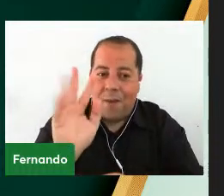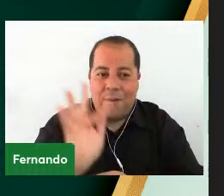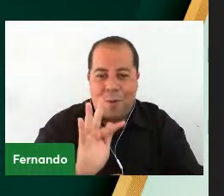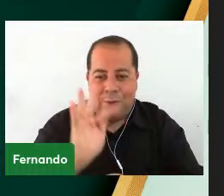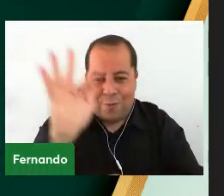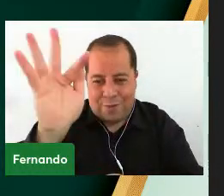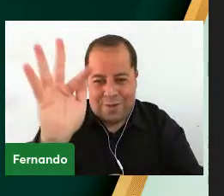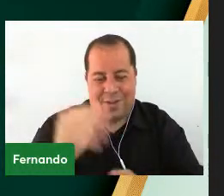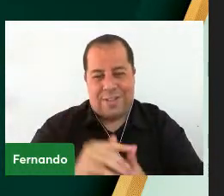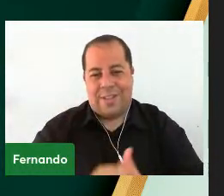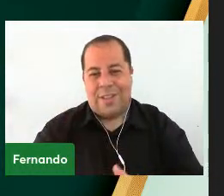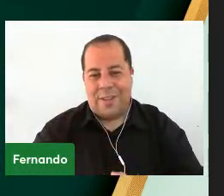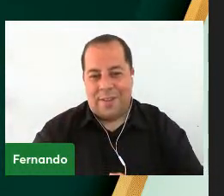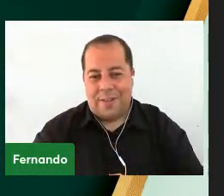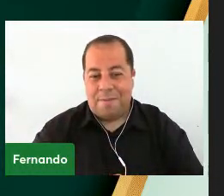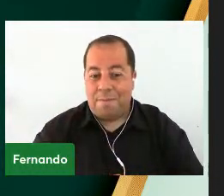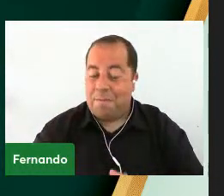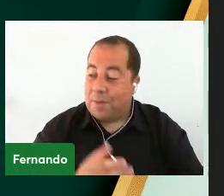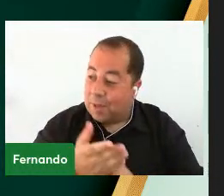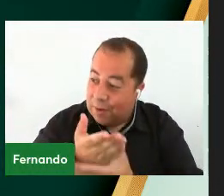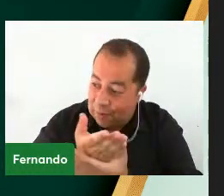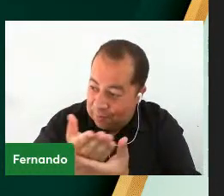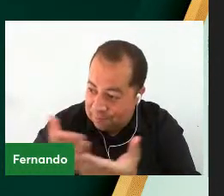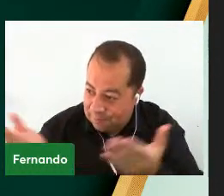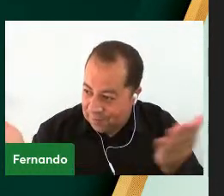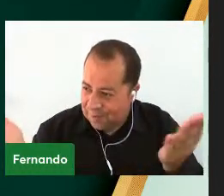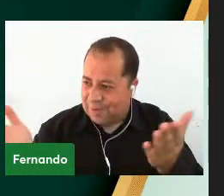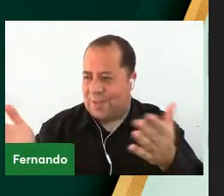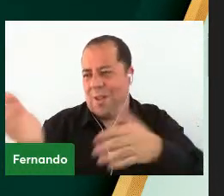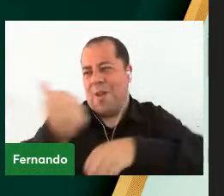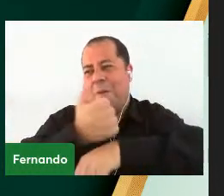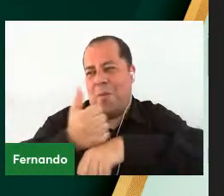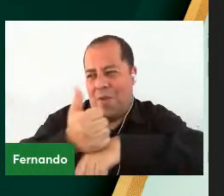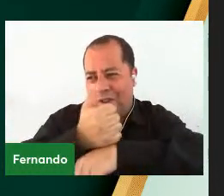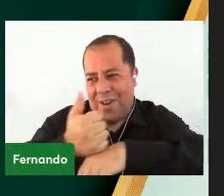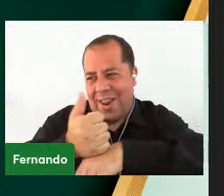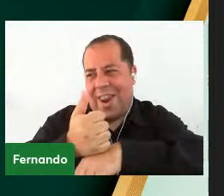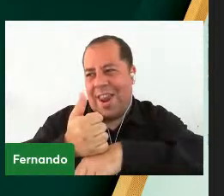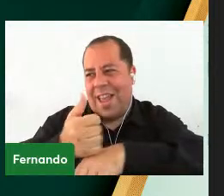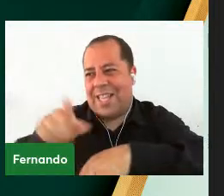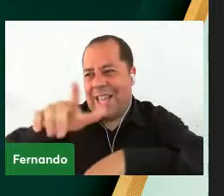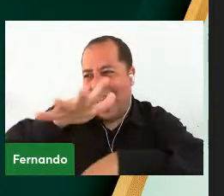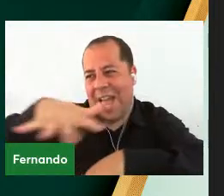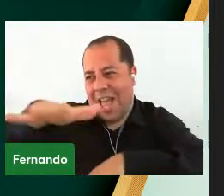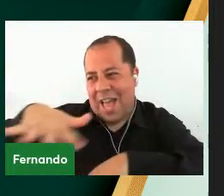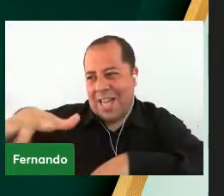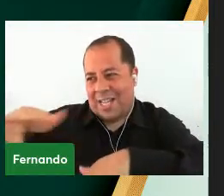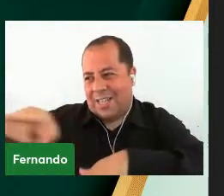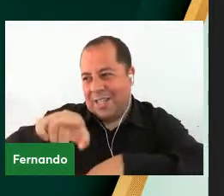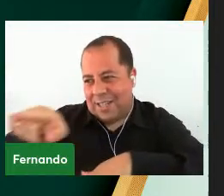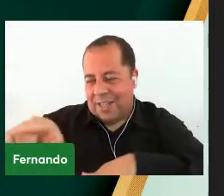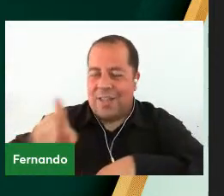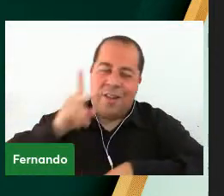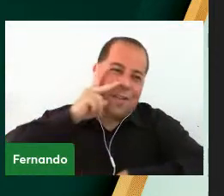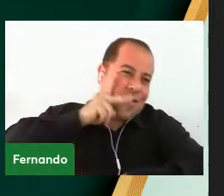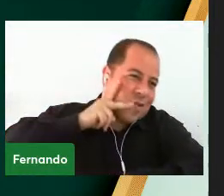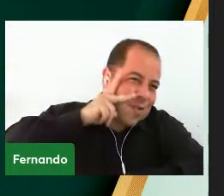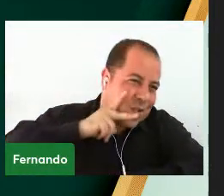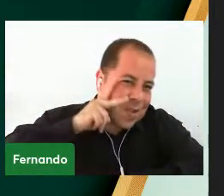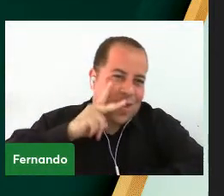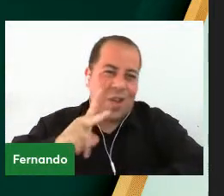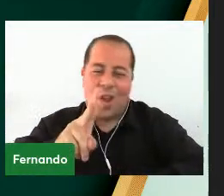Para vocês, agora profissionais das respectivas áreas, da tecnologia, da zootecnia,